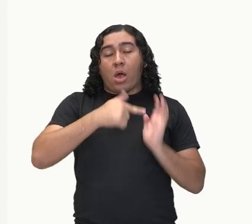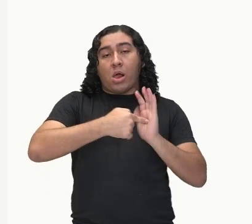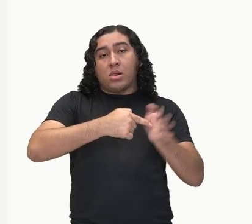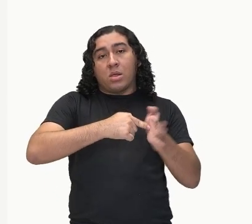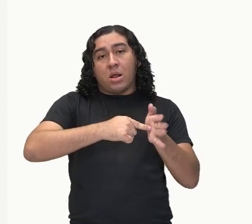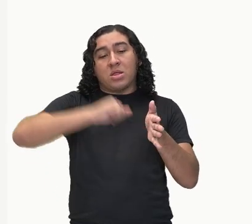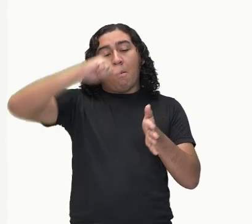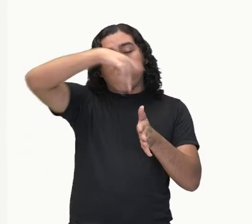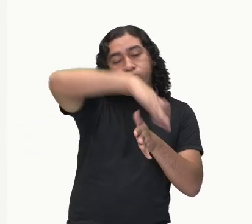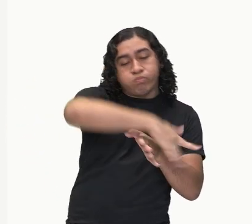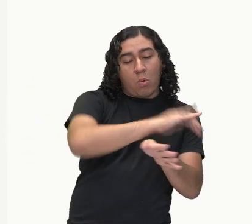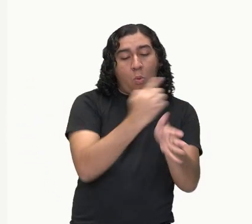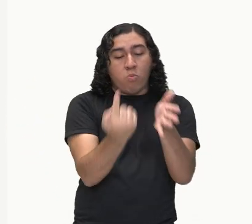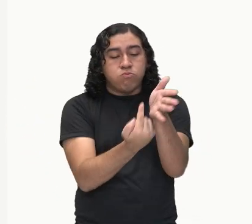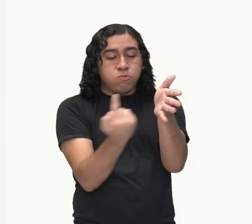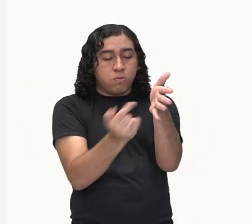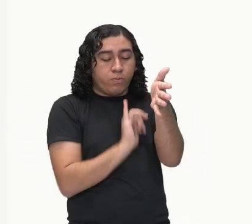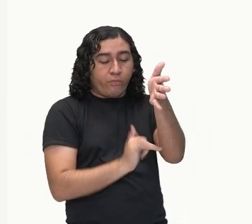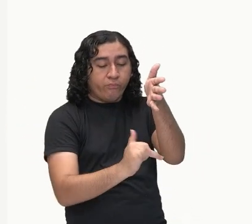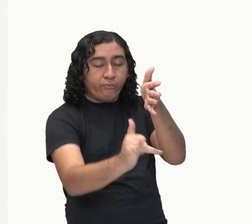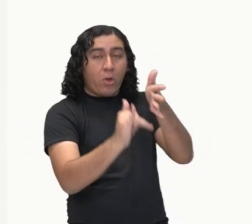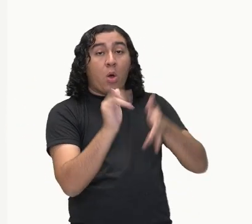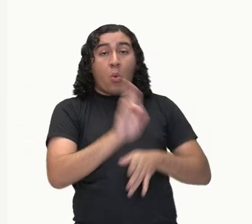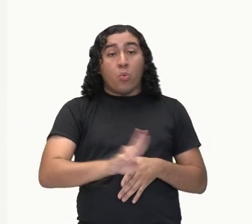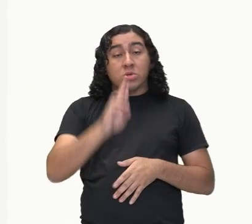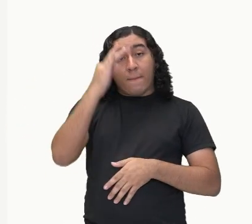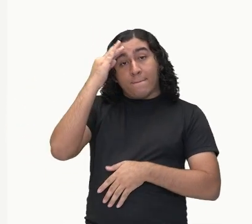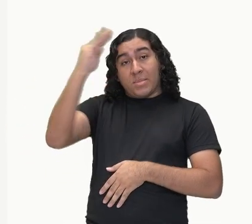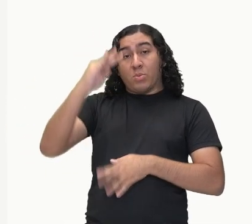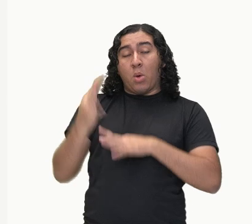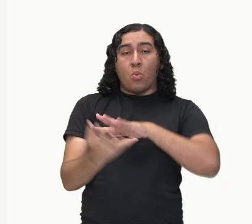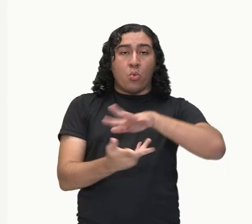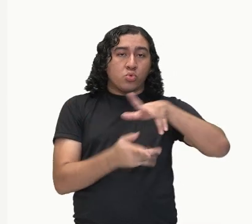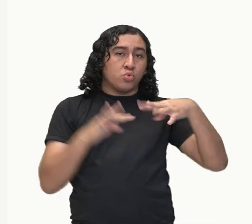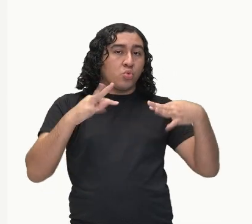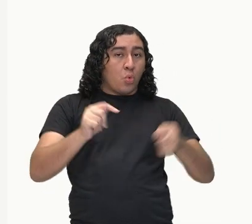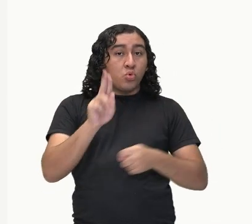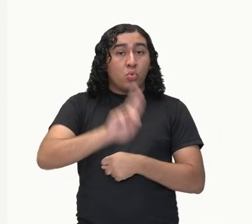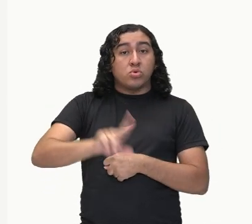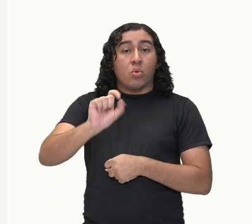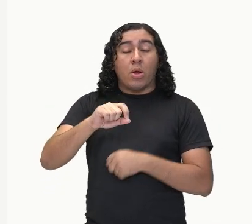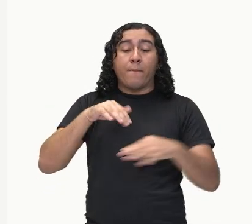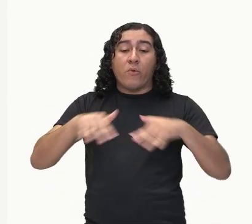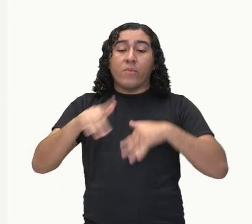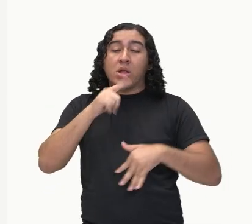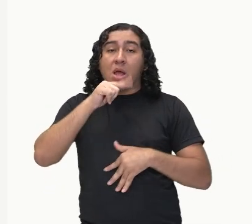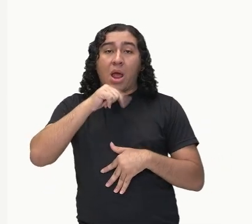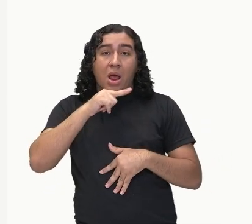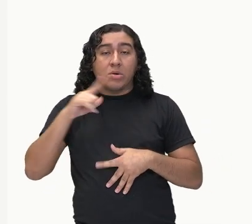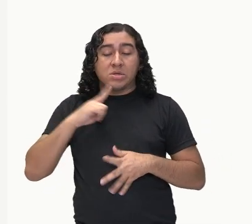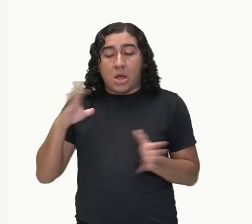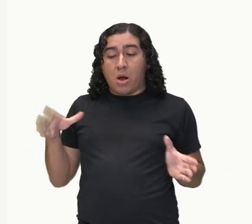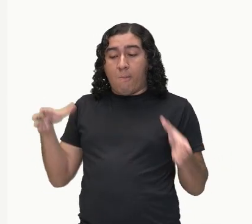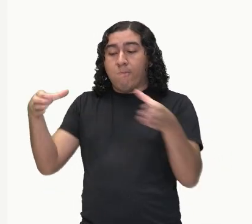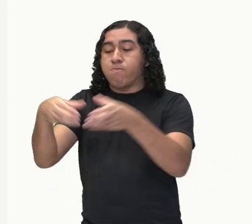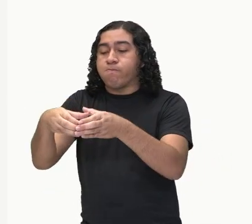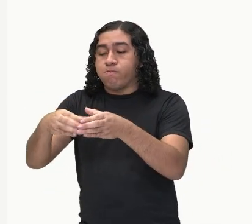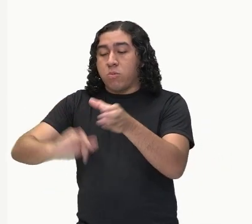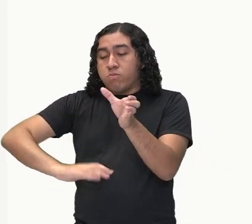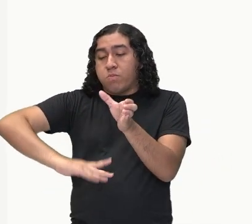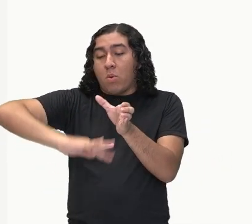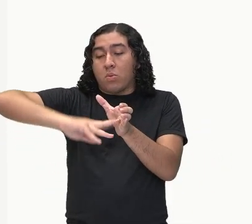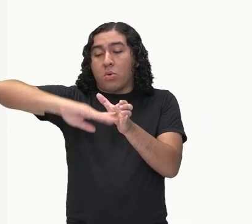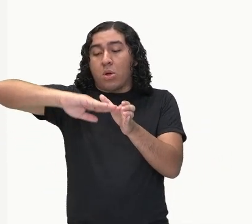principais fontes utilizadas em todo o mundo. Ela é gerada a partir da energia potencial da água armazenada em reservatórios